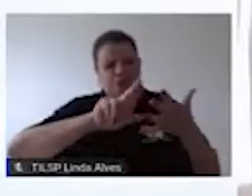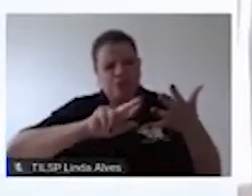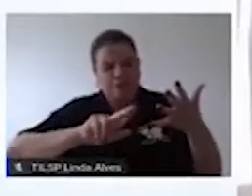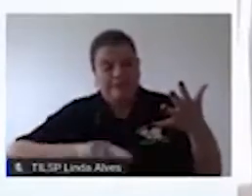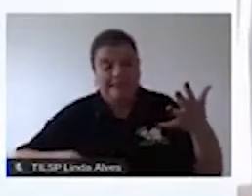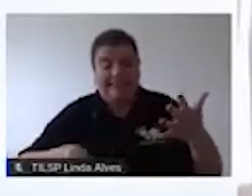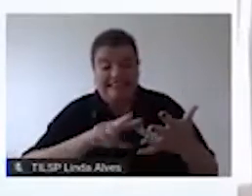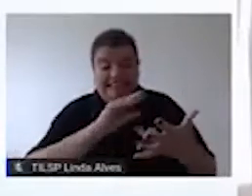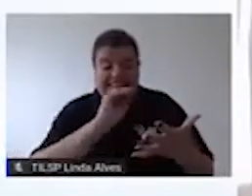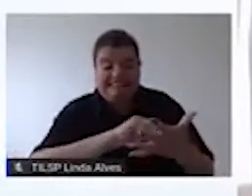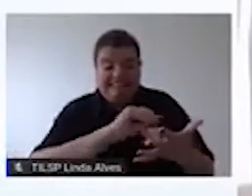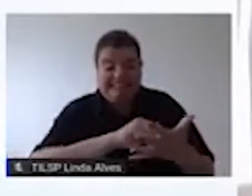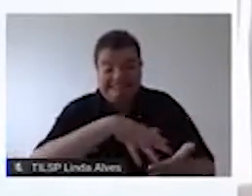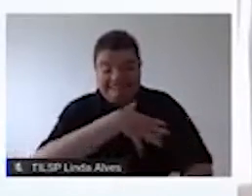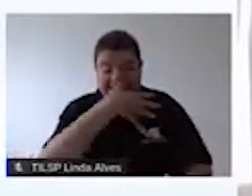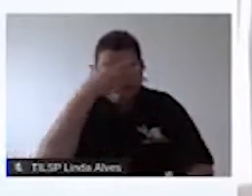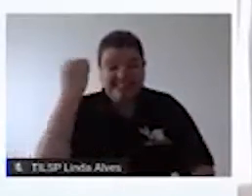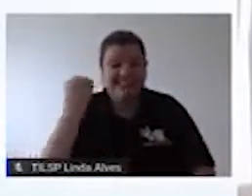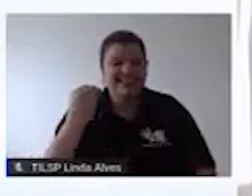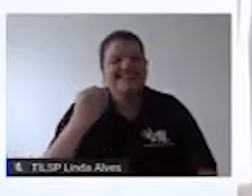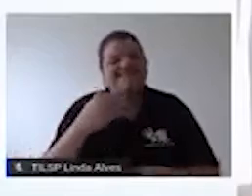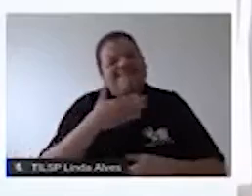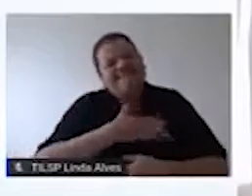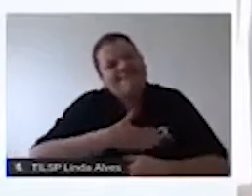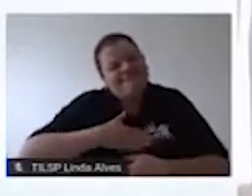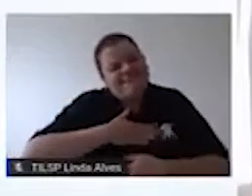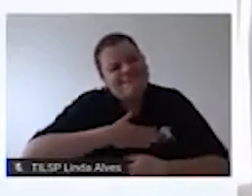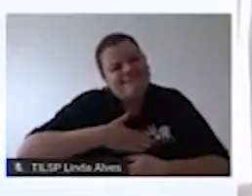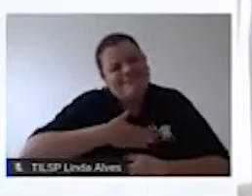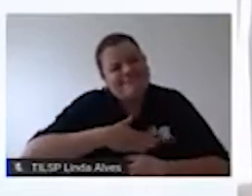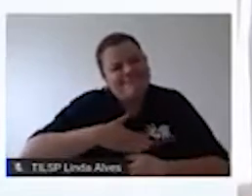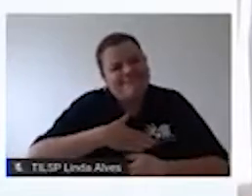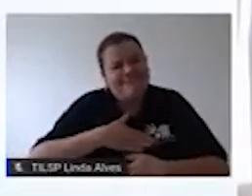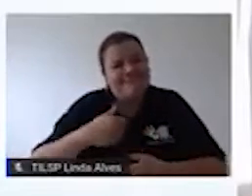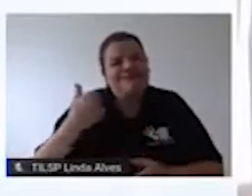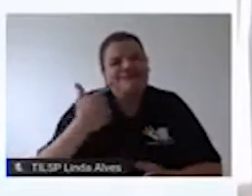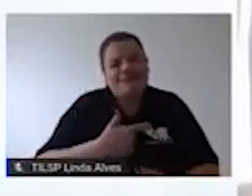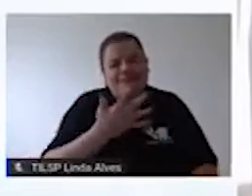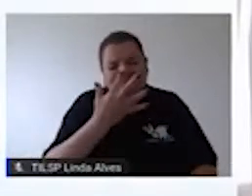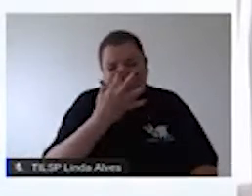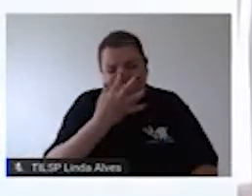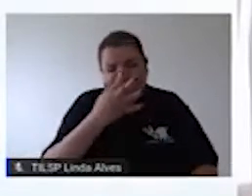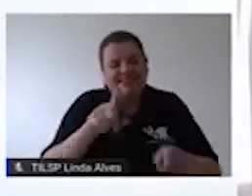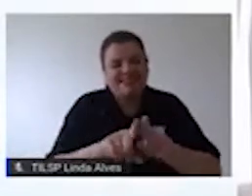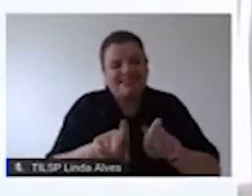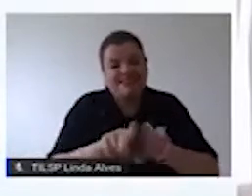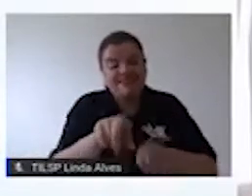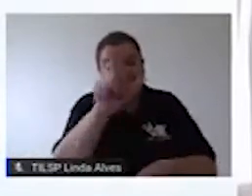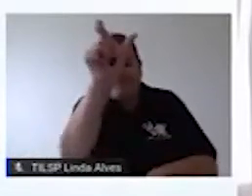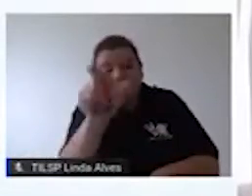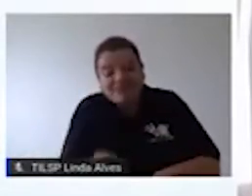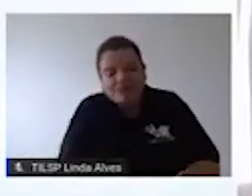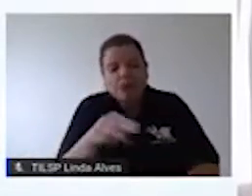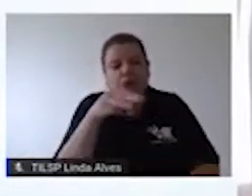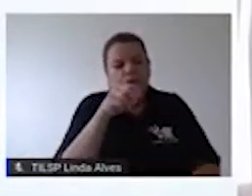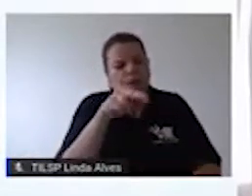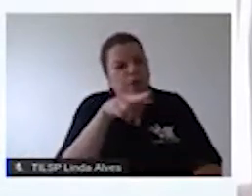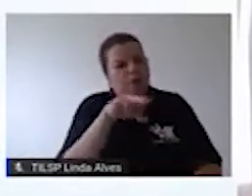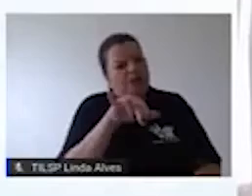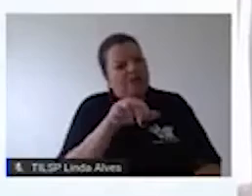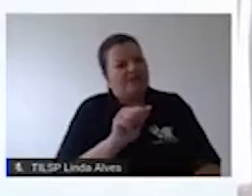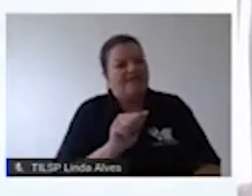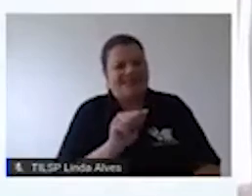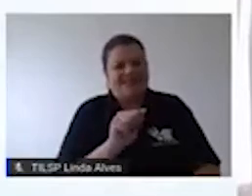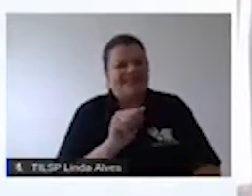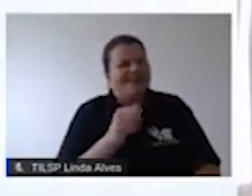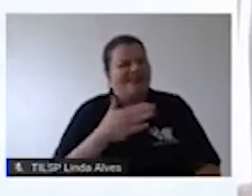os outros, né? Mas são queridos da gente aqui também. E da sua pessoa, saiba que é